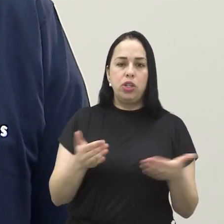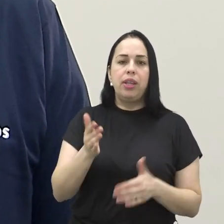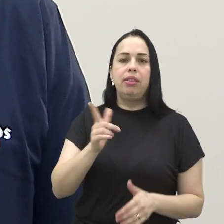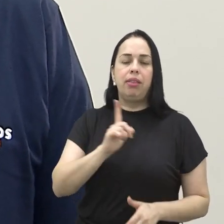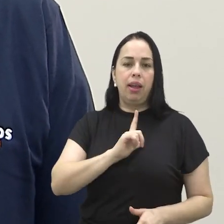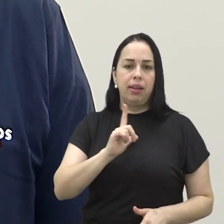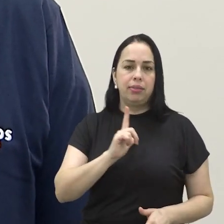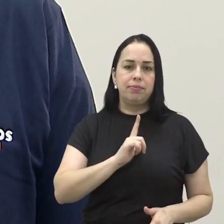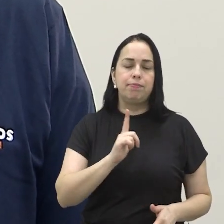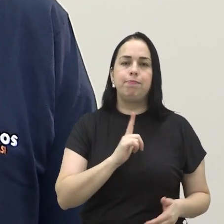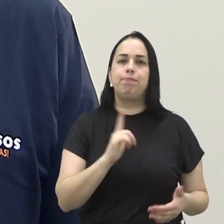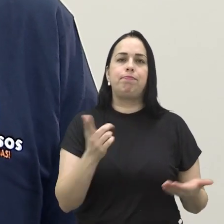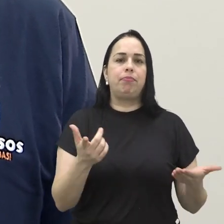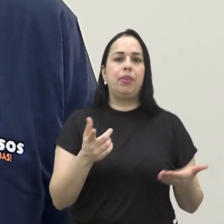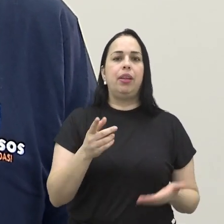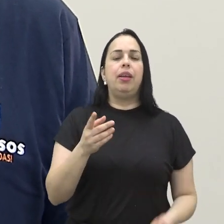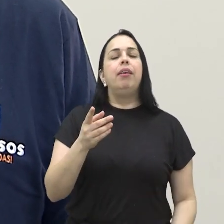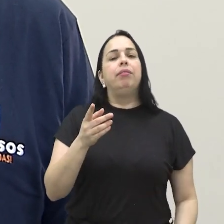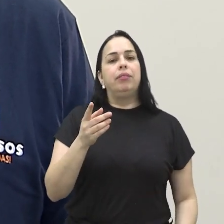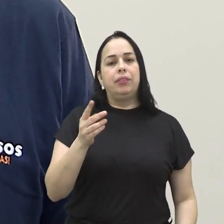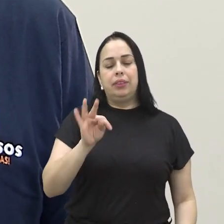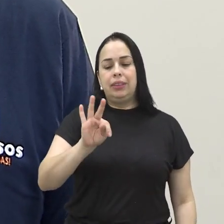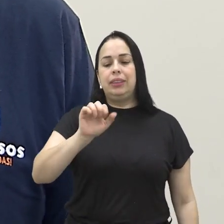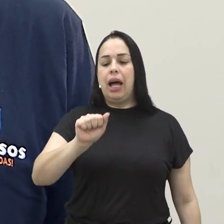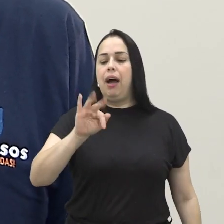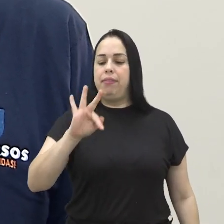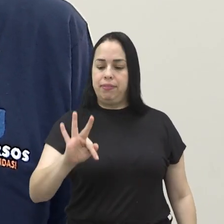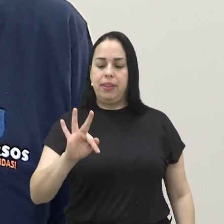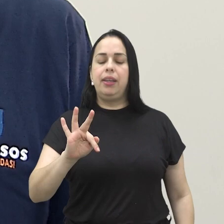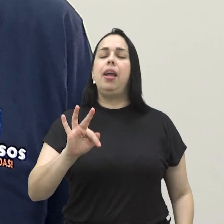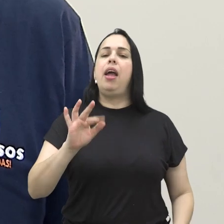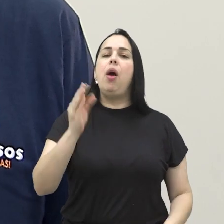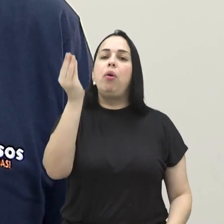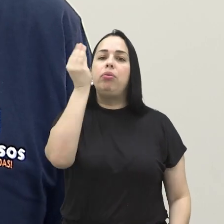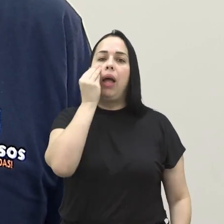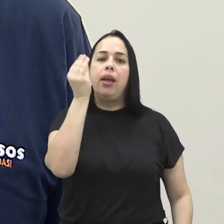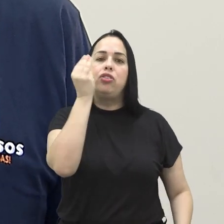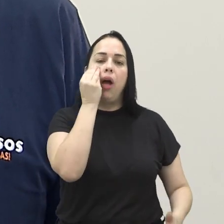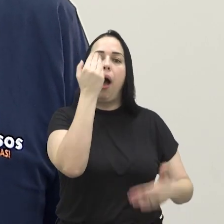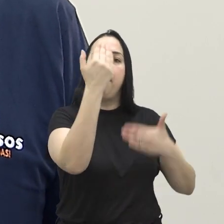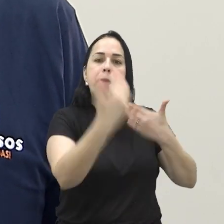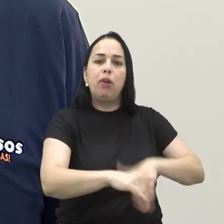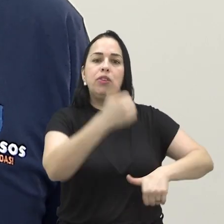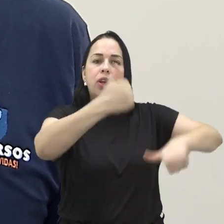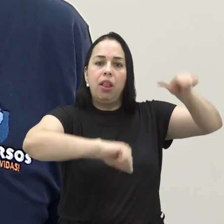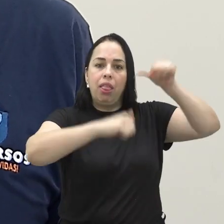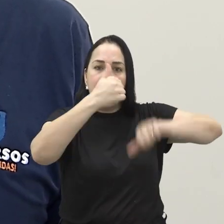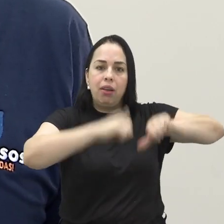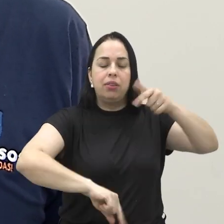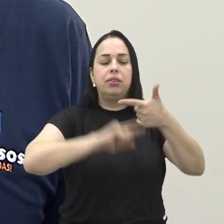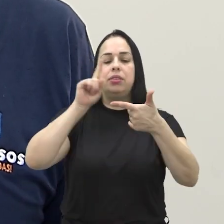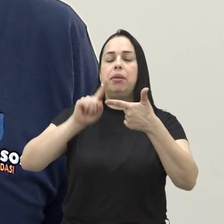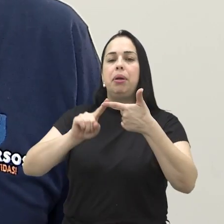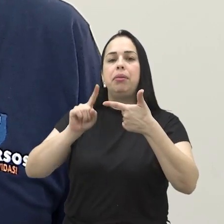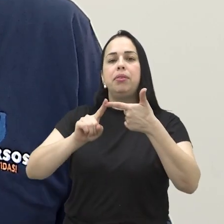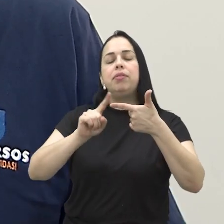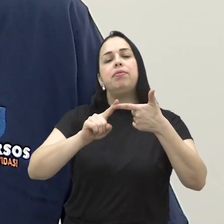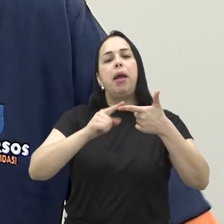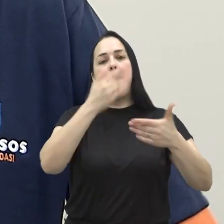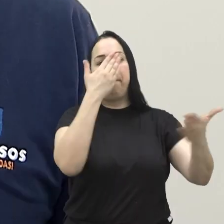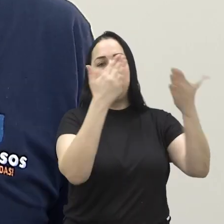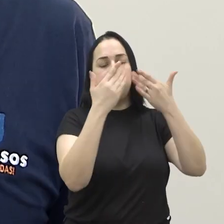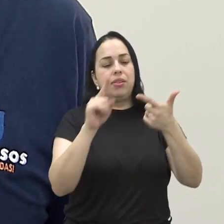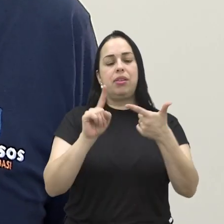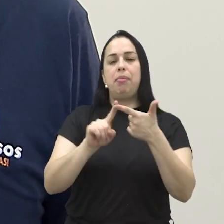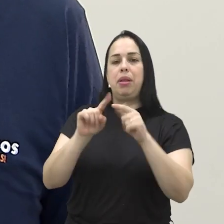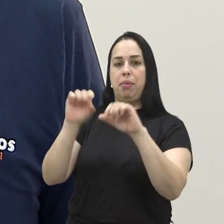exemplo, TAF, né? Que é o teste de aptidão física, o teste psicológico, que são eliminatórios, né? E eles são